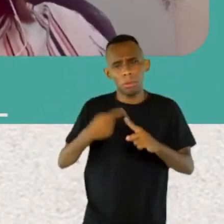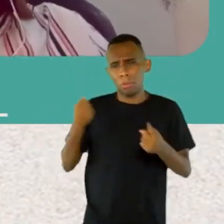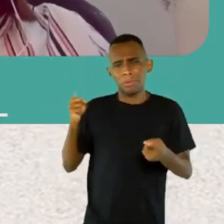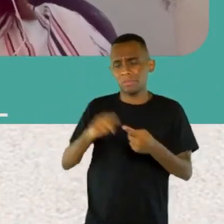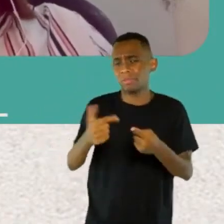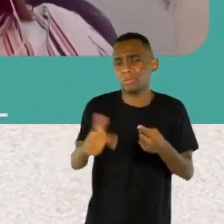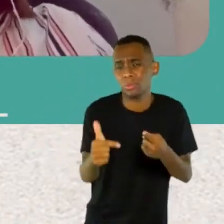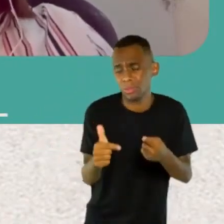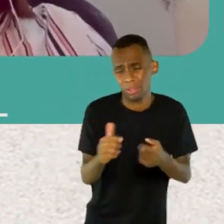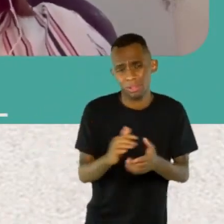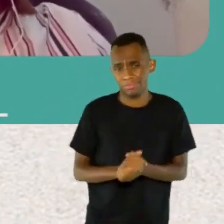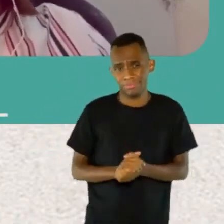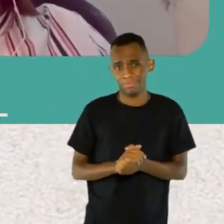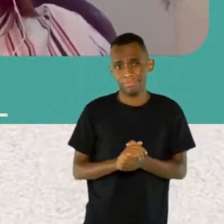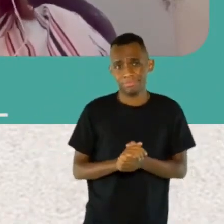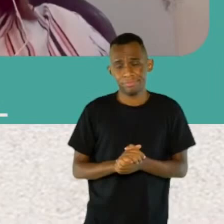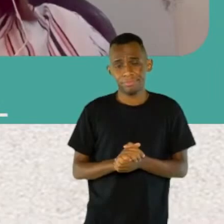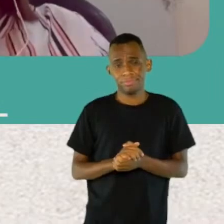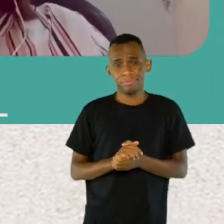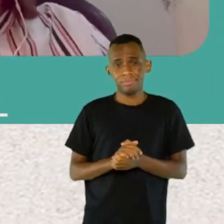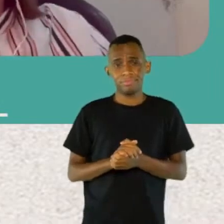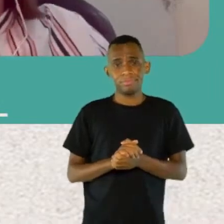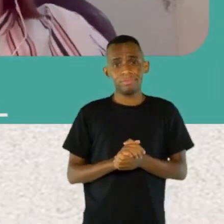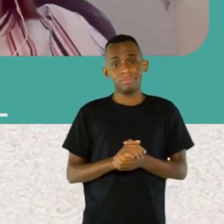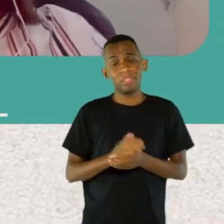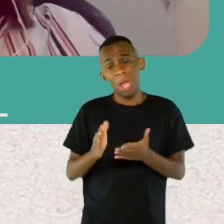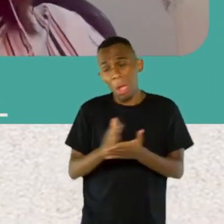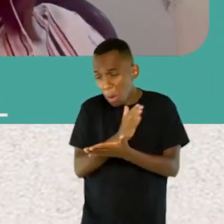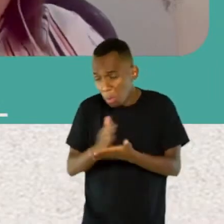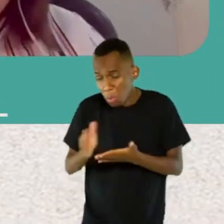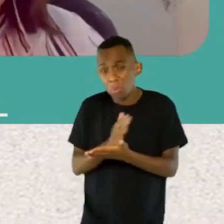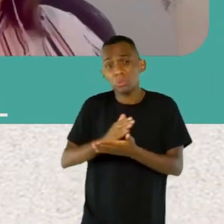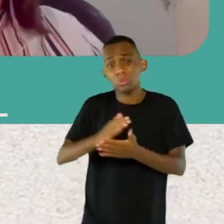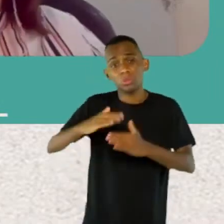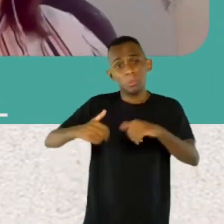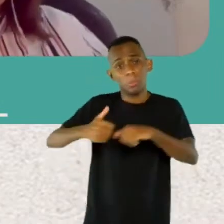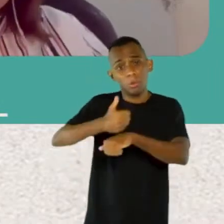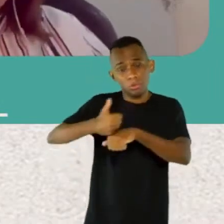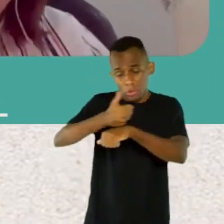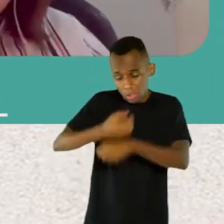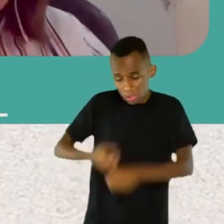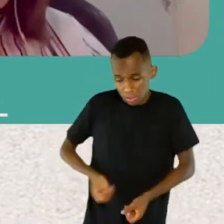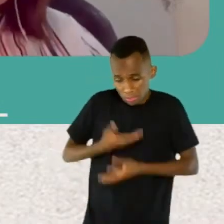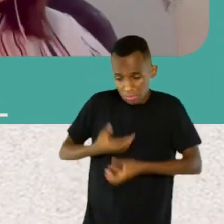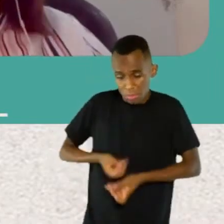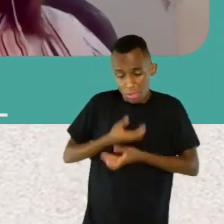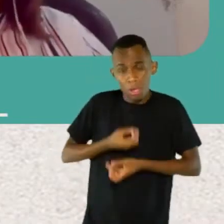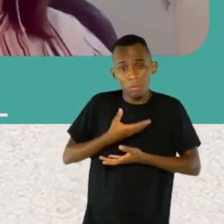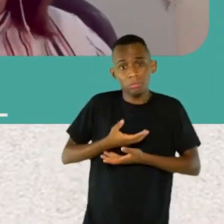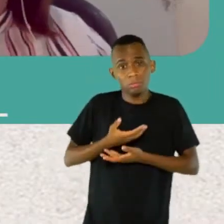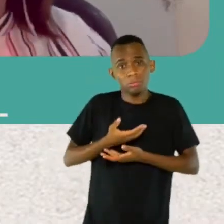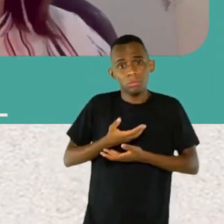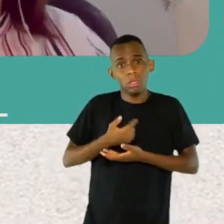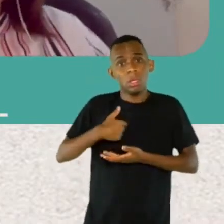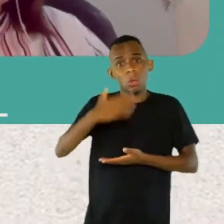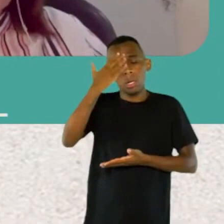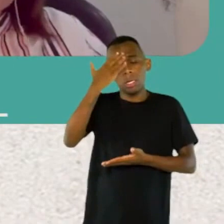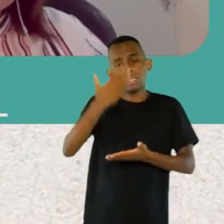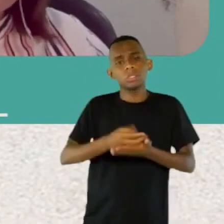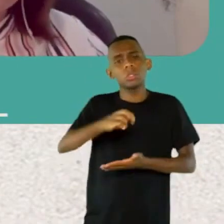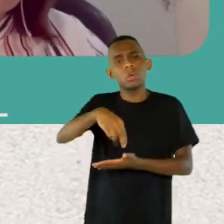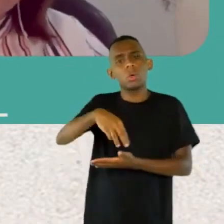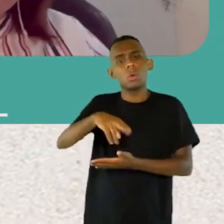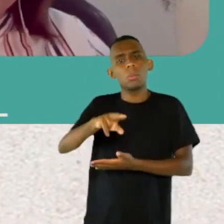talvez seja que alguns poetas chamam de musa, entendeu? Eu acredito muito nas musas.